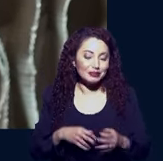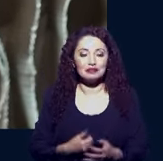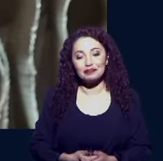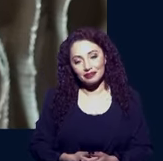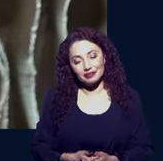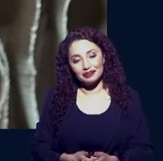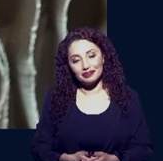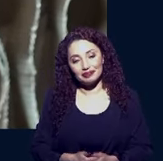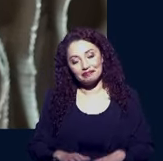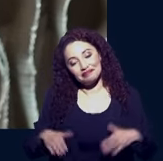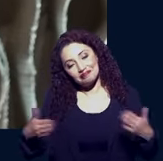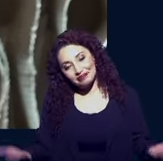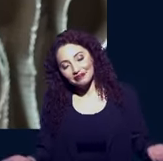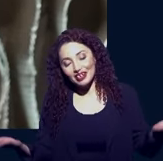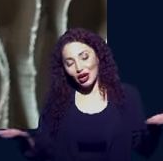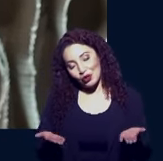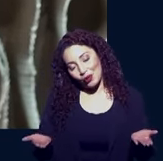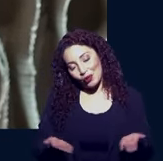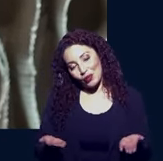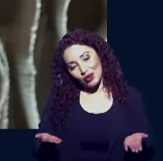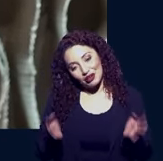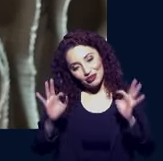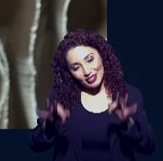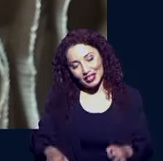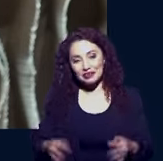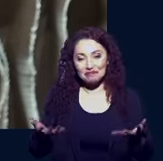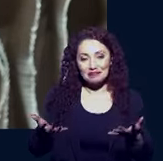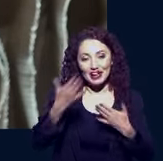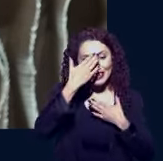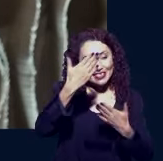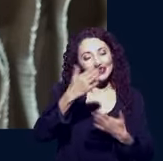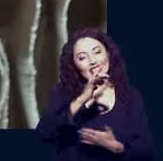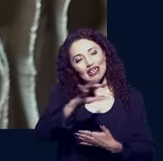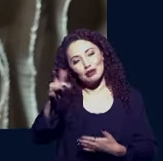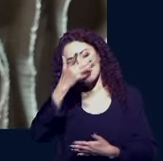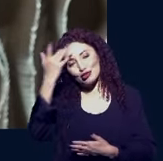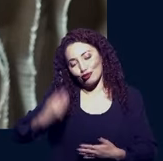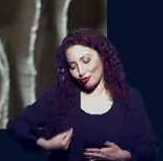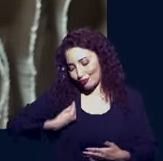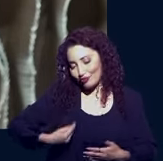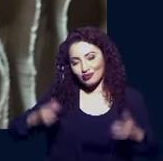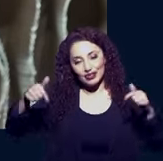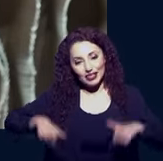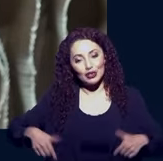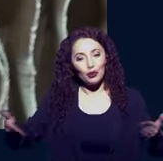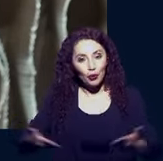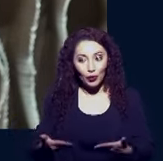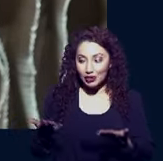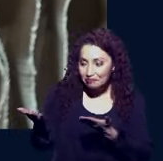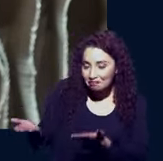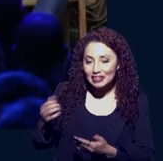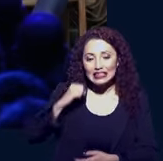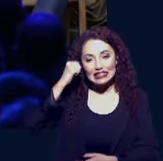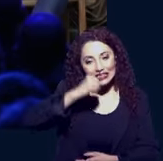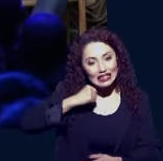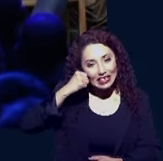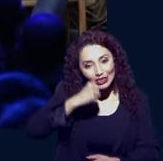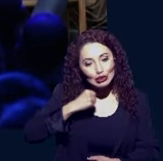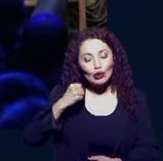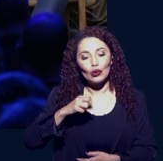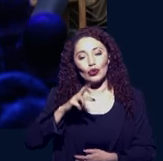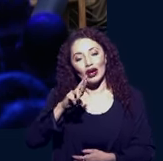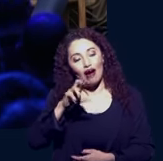eh ao final aqui eh queria agradecer a todos pela presença eh Senadora Teresa